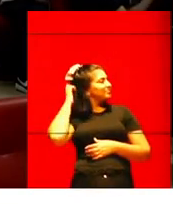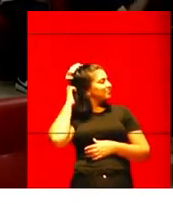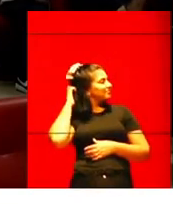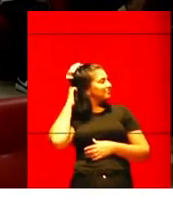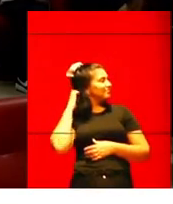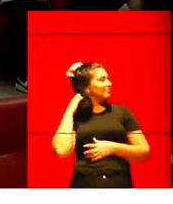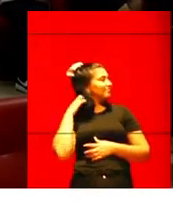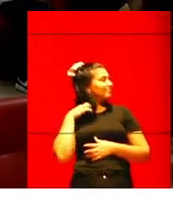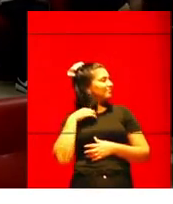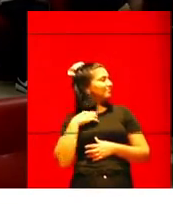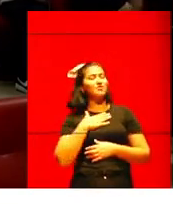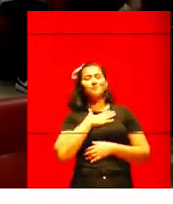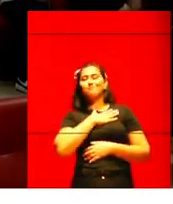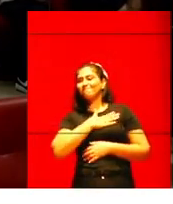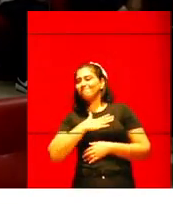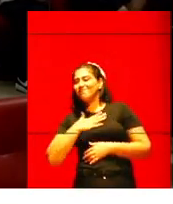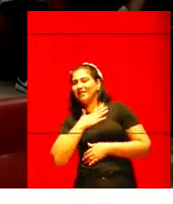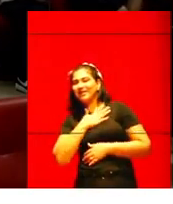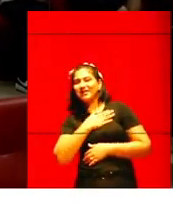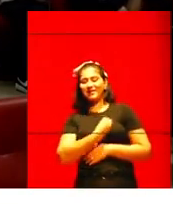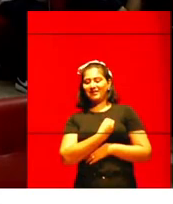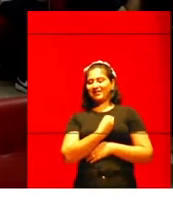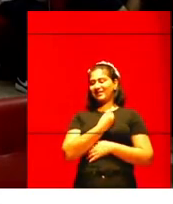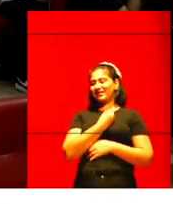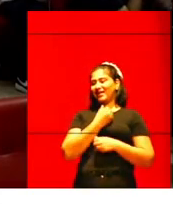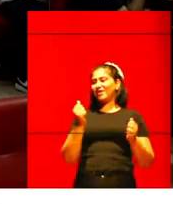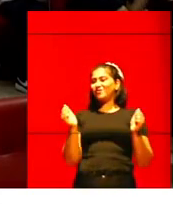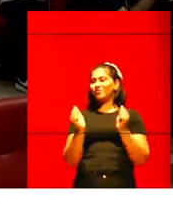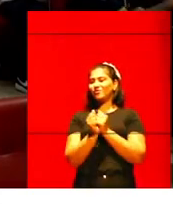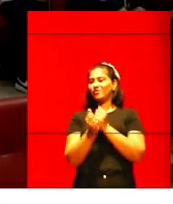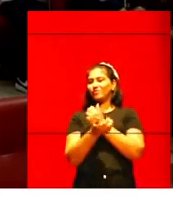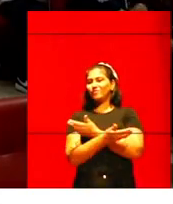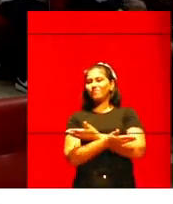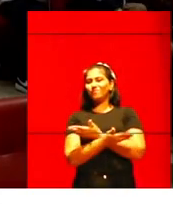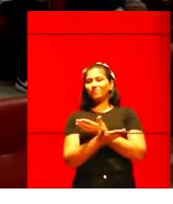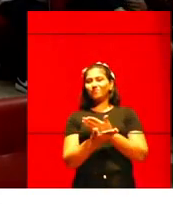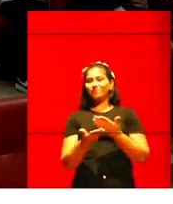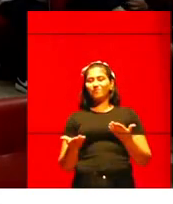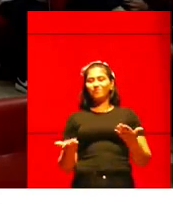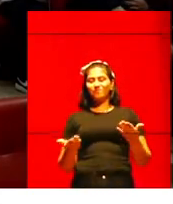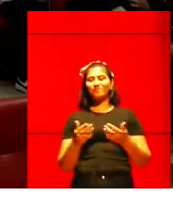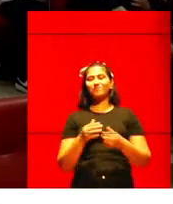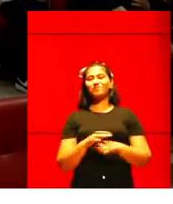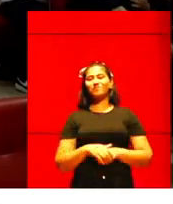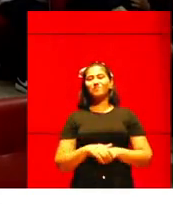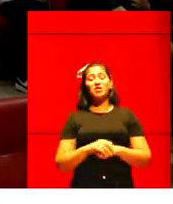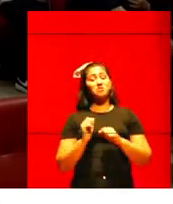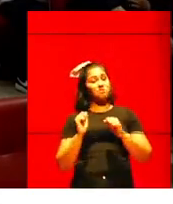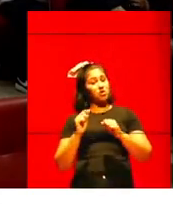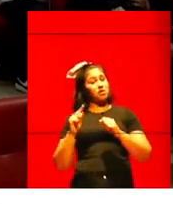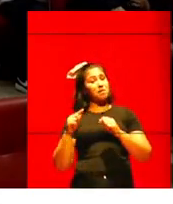Foi um imenso prazer estar aqui com vocês, espero, né, que eu seja convidado mais vezes.